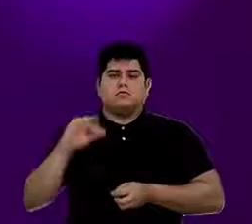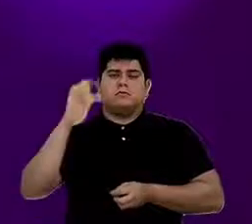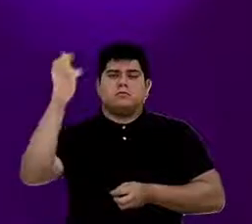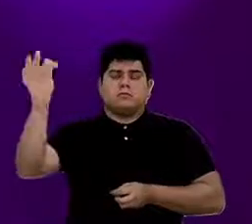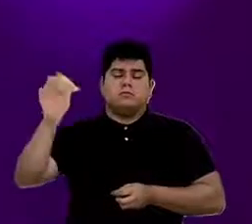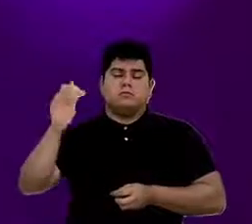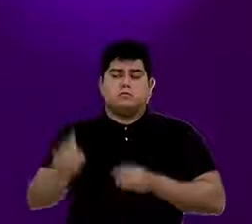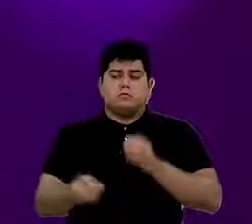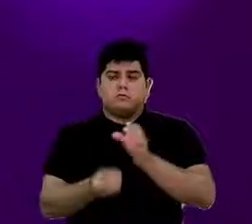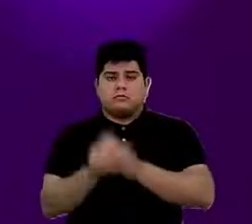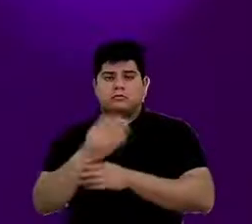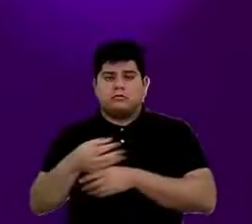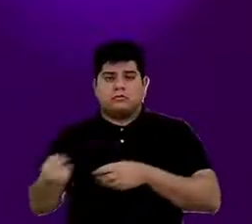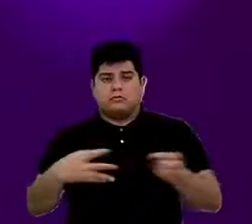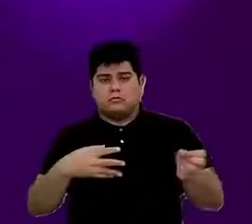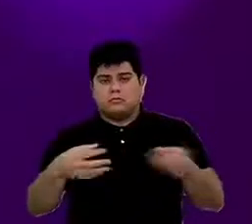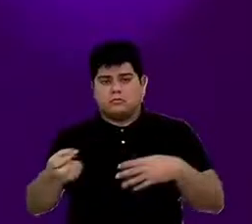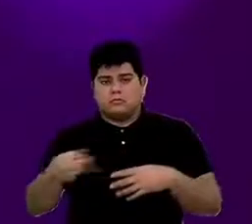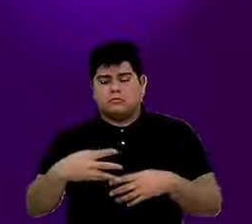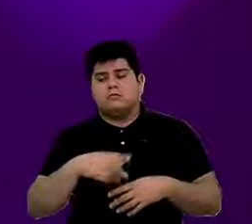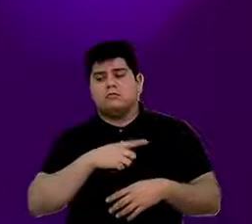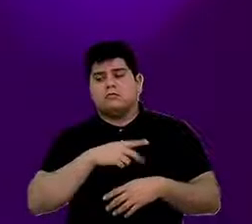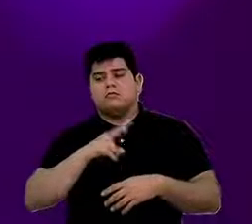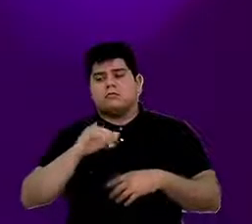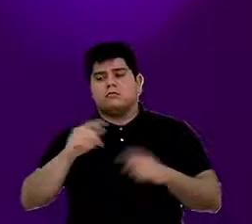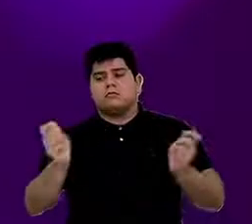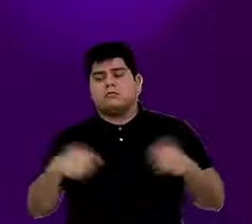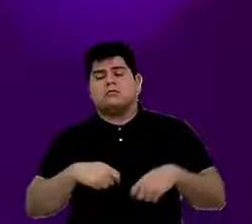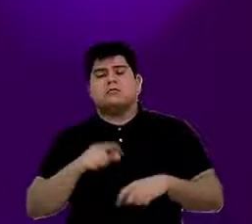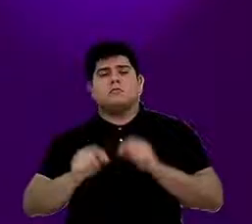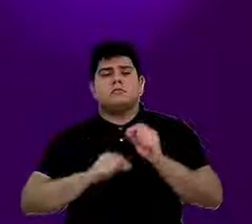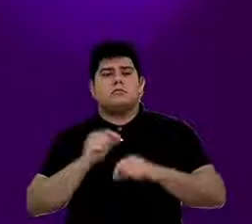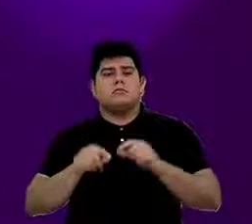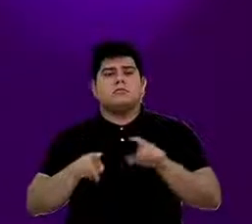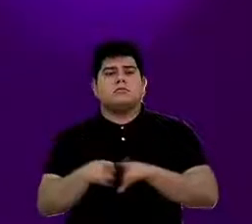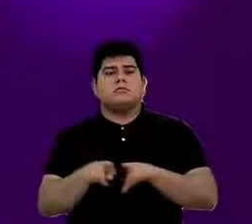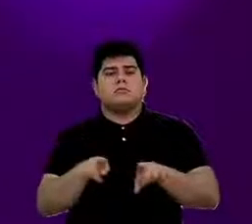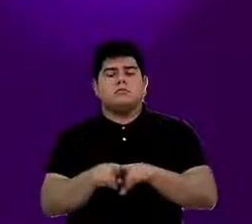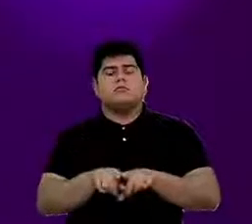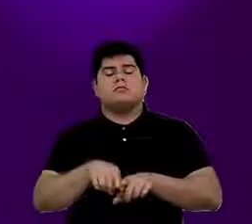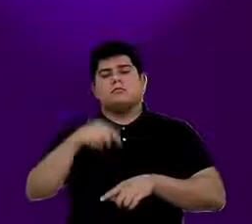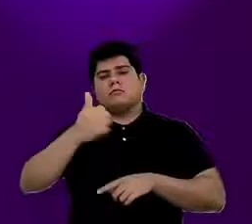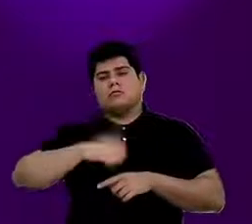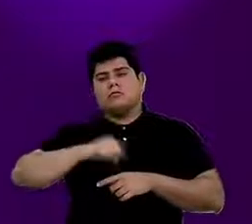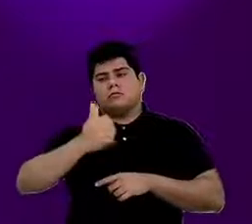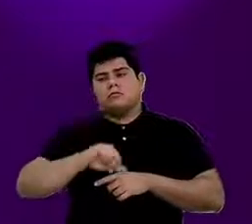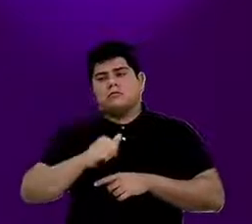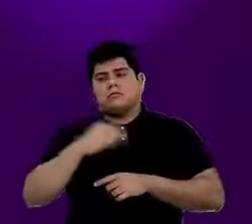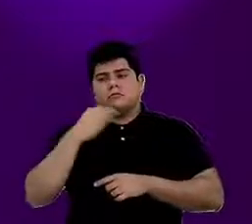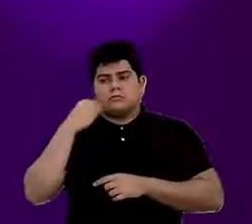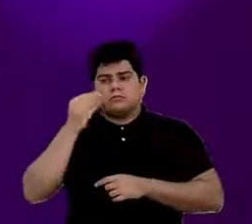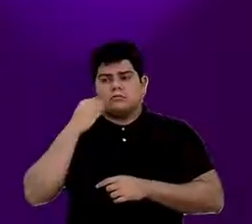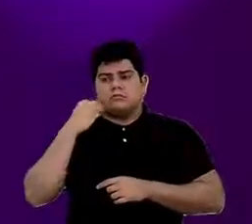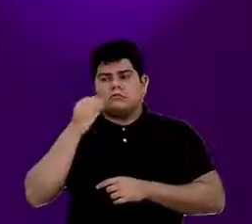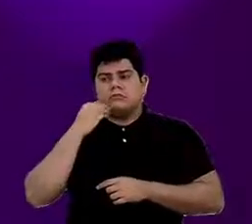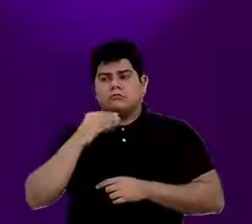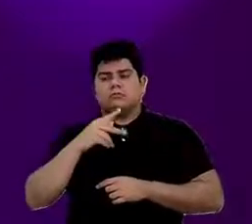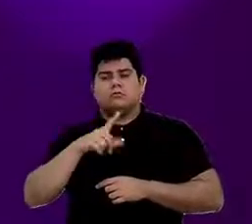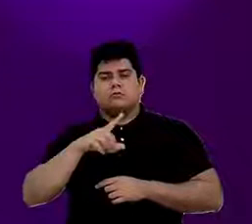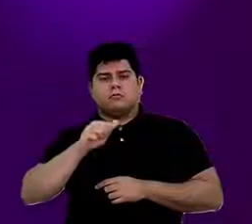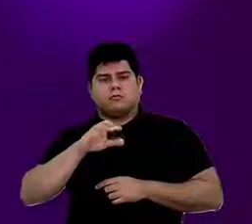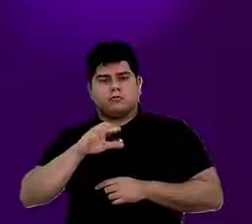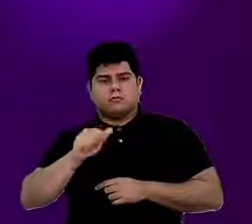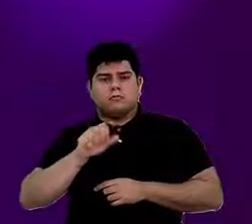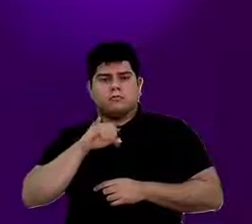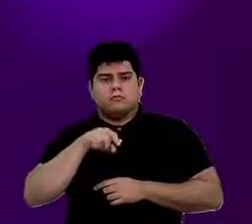de novos radiotraçadores, que vão permitir também a avaliação da vulnerabilidade de placa e a descrição se